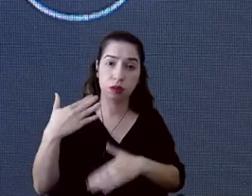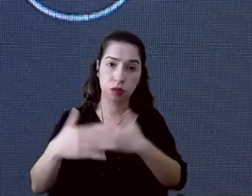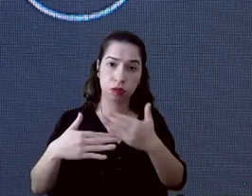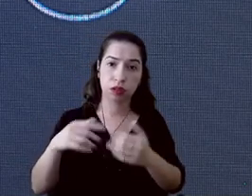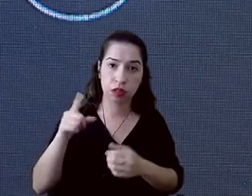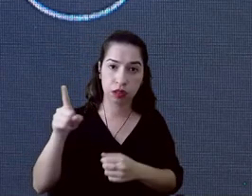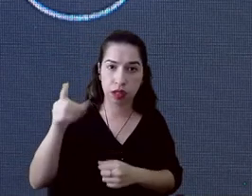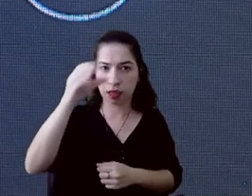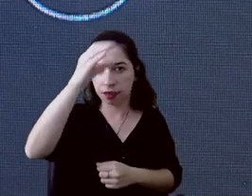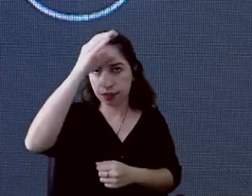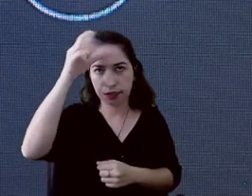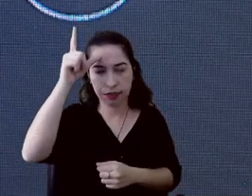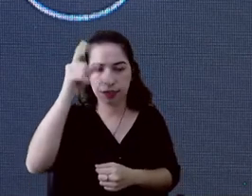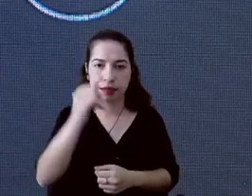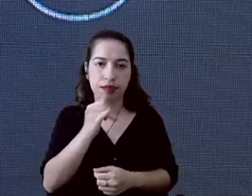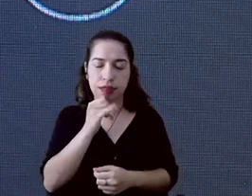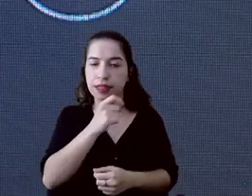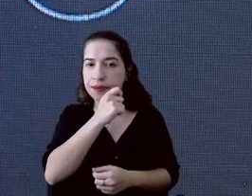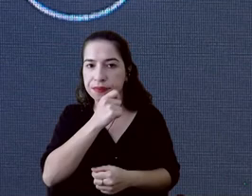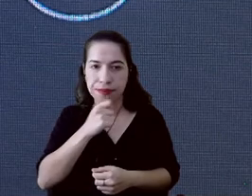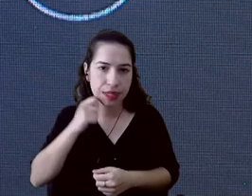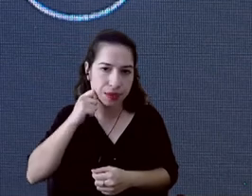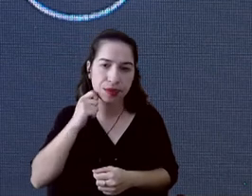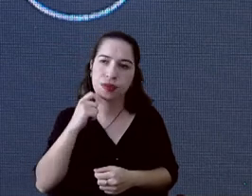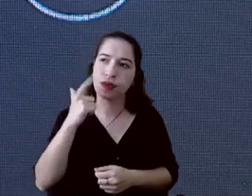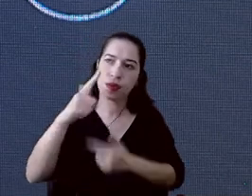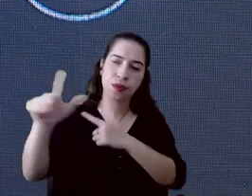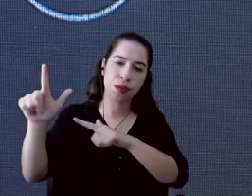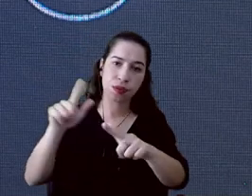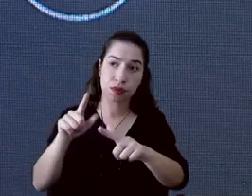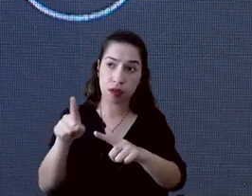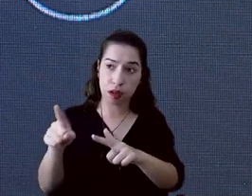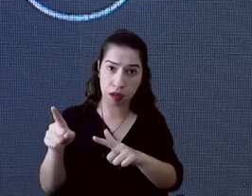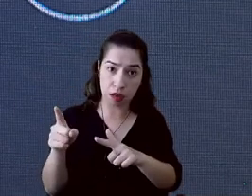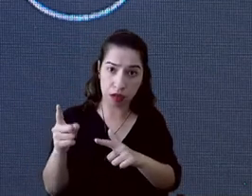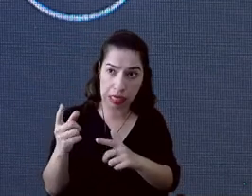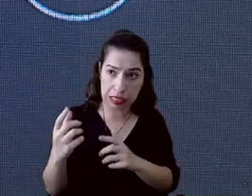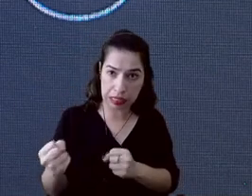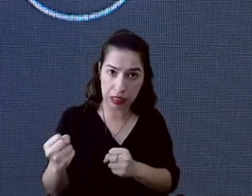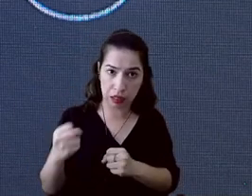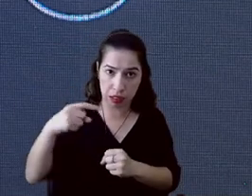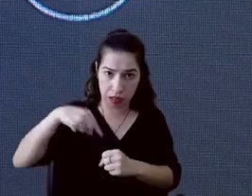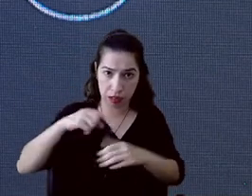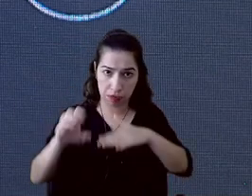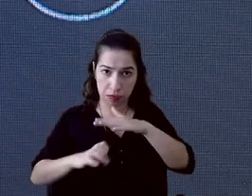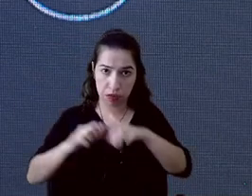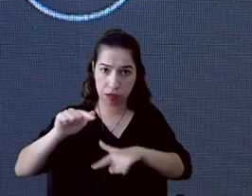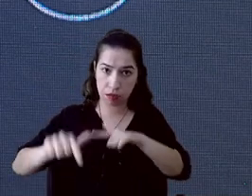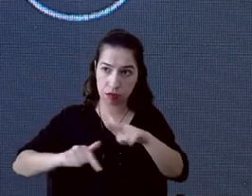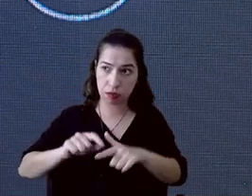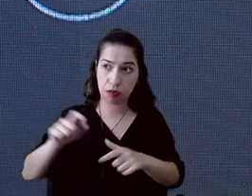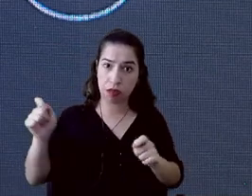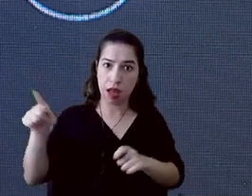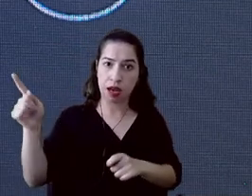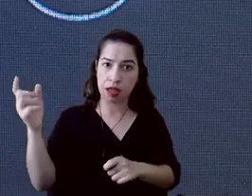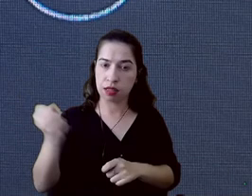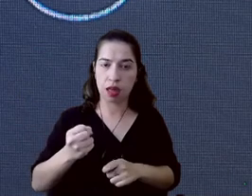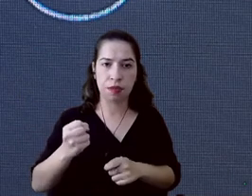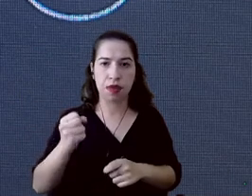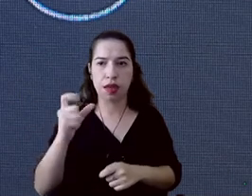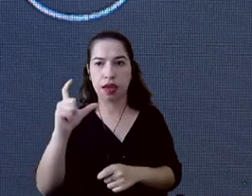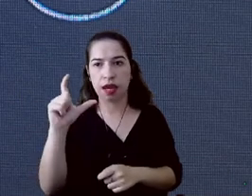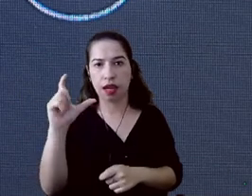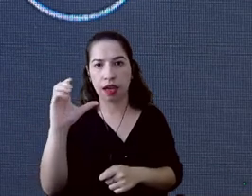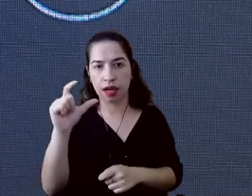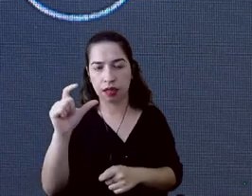clientes como a Amazon e vários outros adicionam bem que se eles passam a poder receber cartões de crédito locais